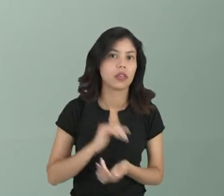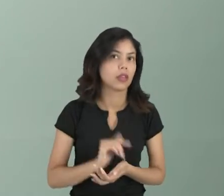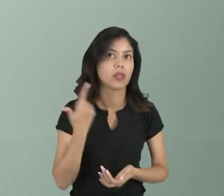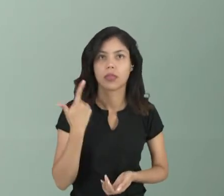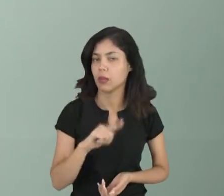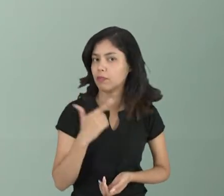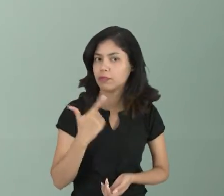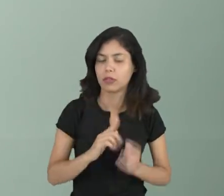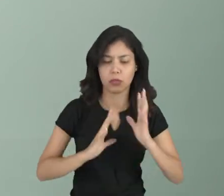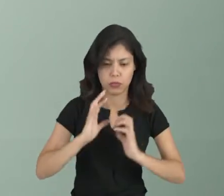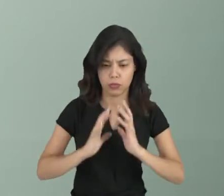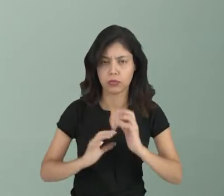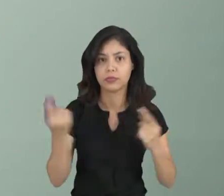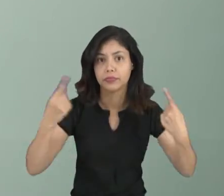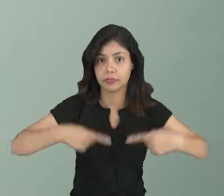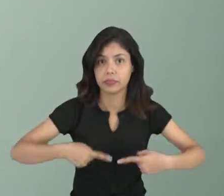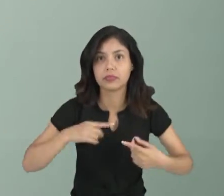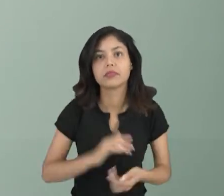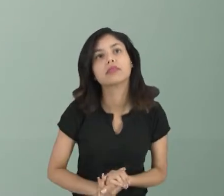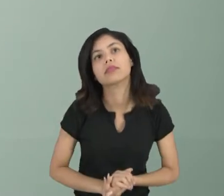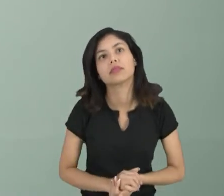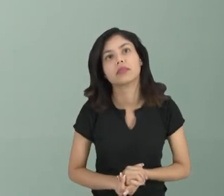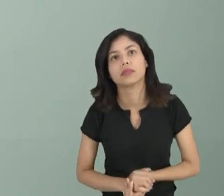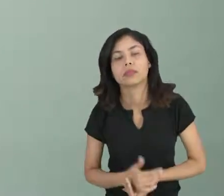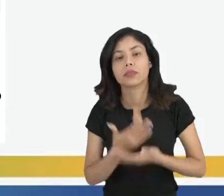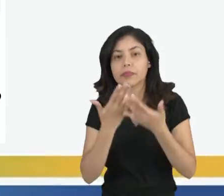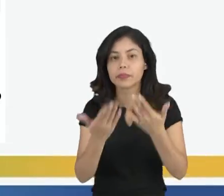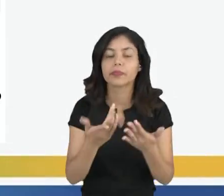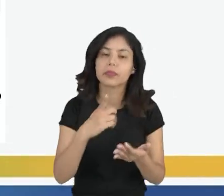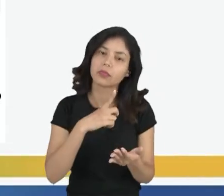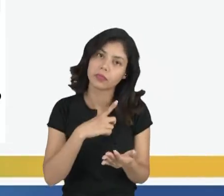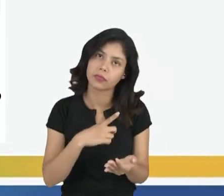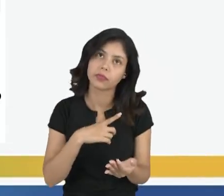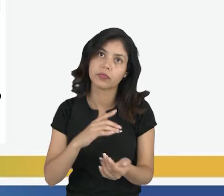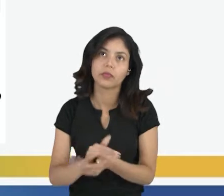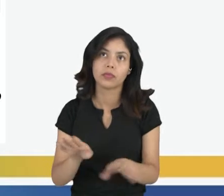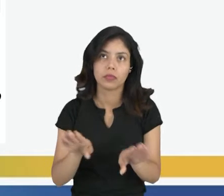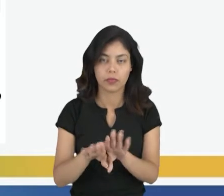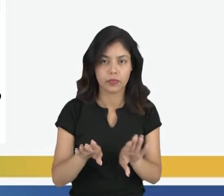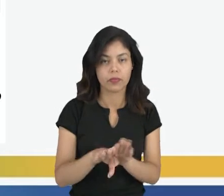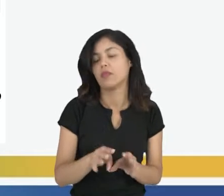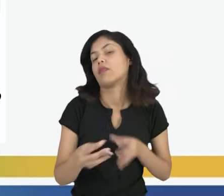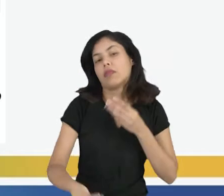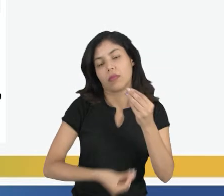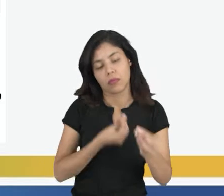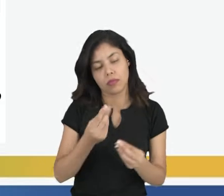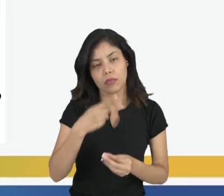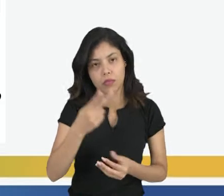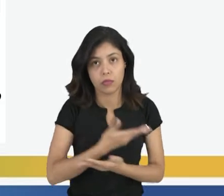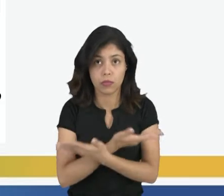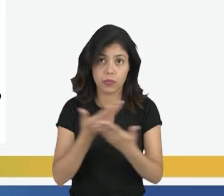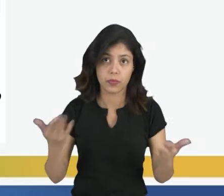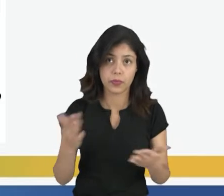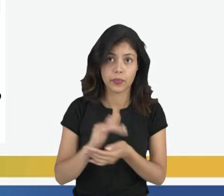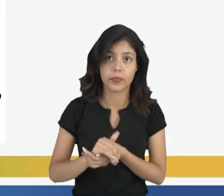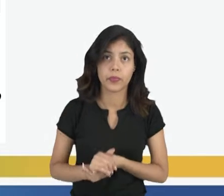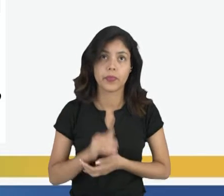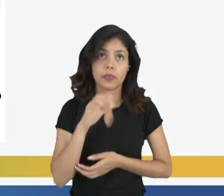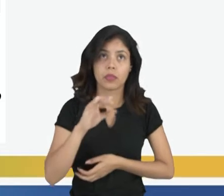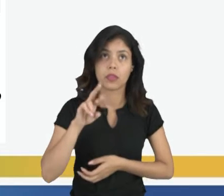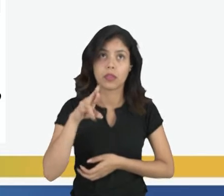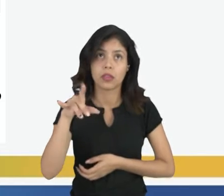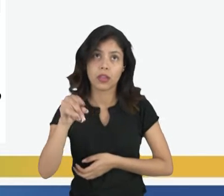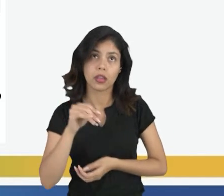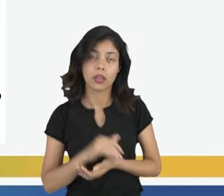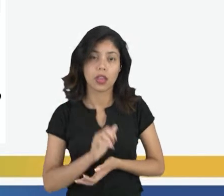teve de fato esse confronto, tá? E aí, então, a gente tem também, né, como eu disse para vocês, essa corrida